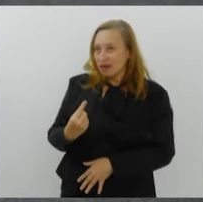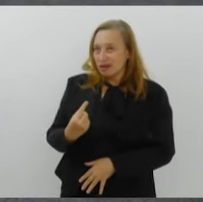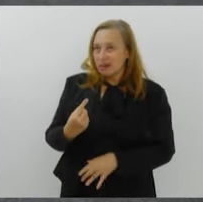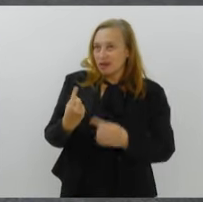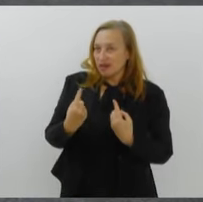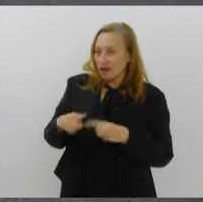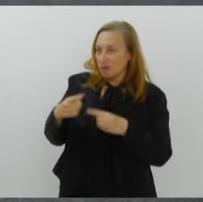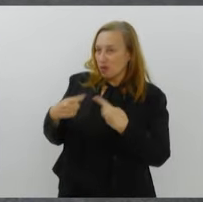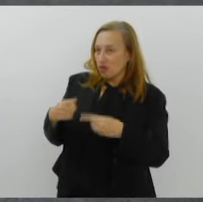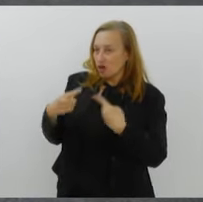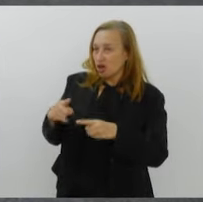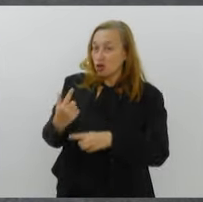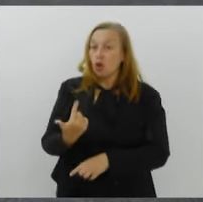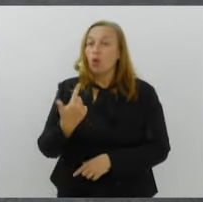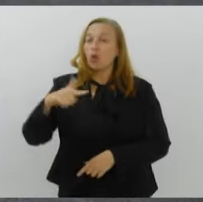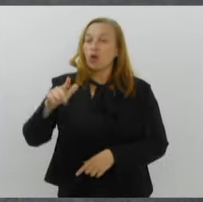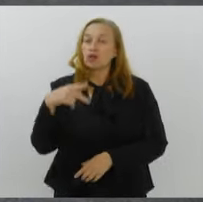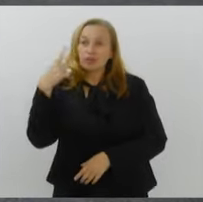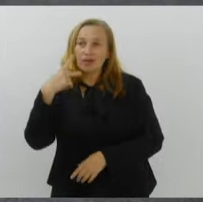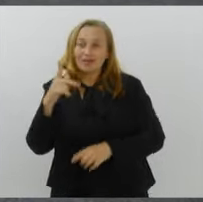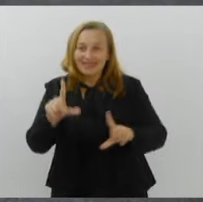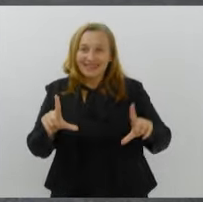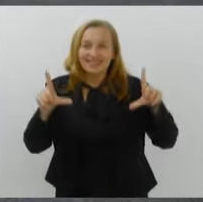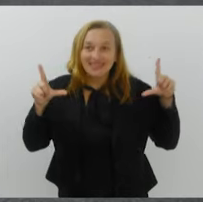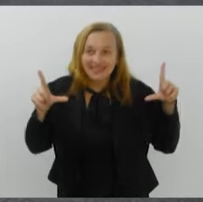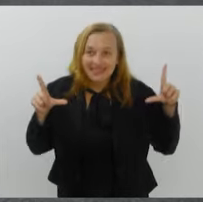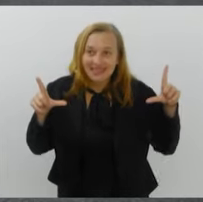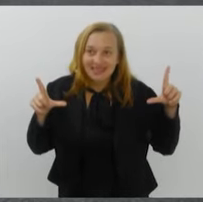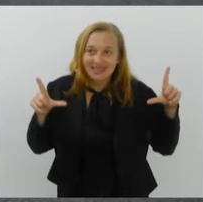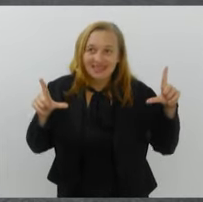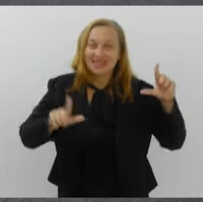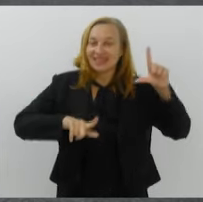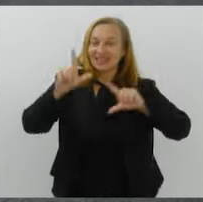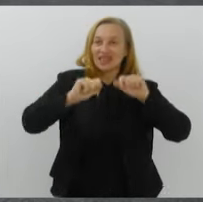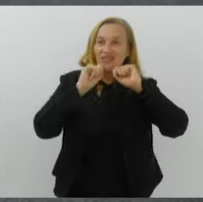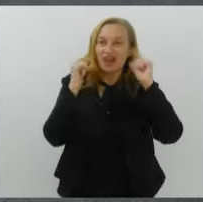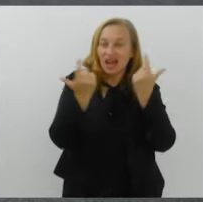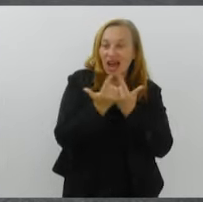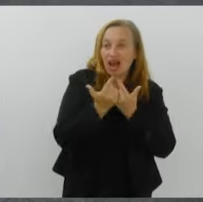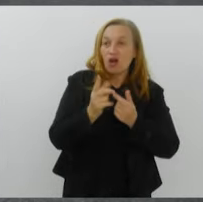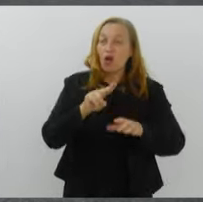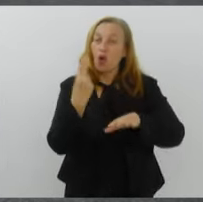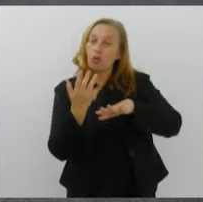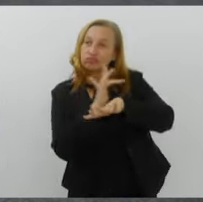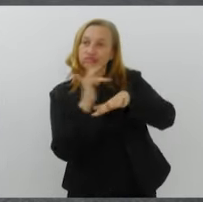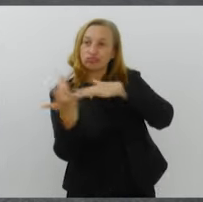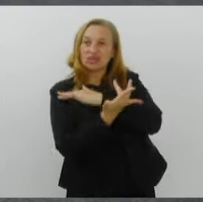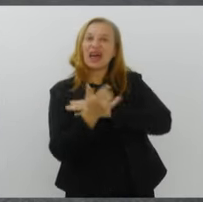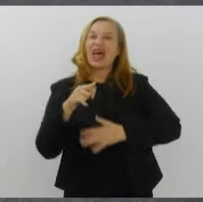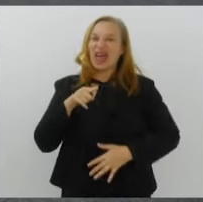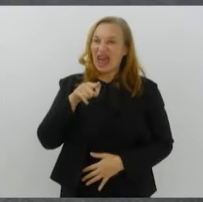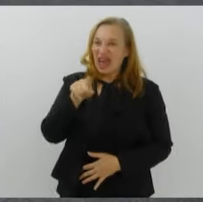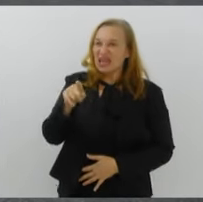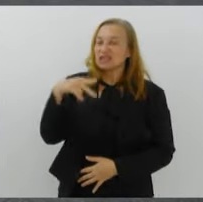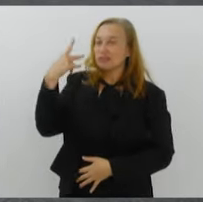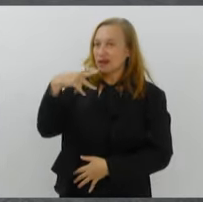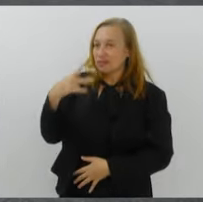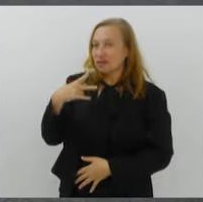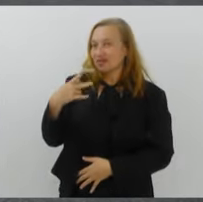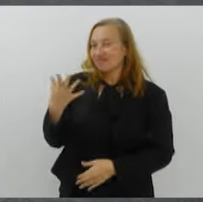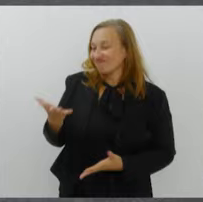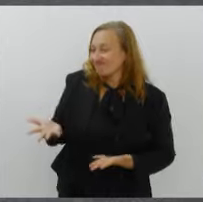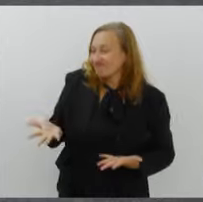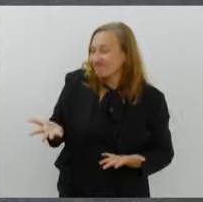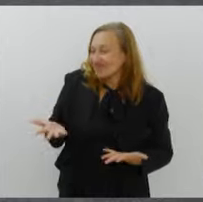provocando outro parlamentar para poder aparecer na TV Alerj ou através de mídia social, esse parlamentar tem que